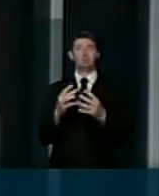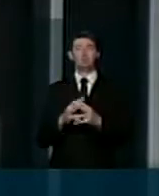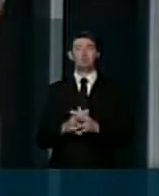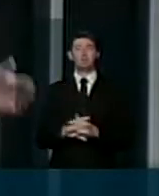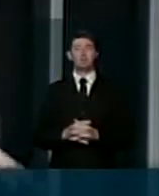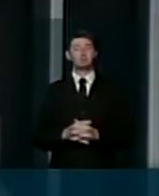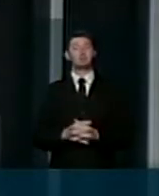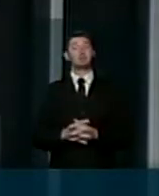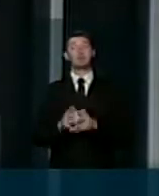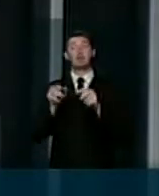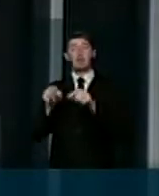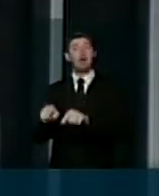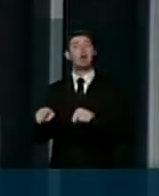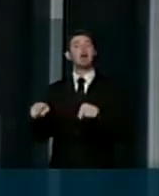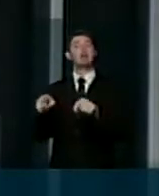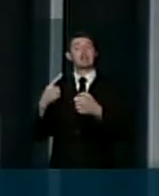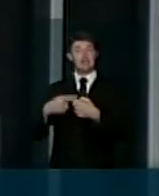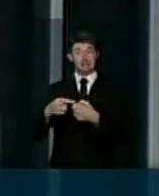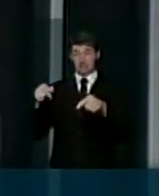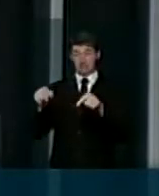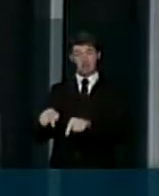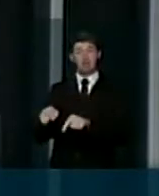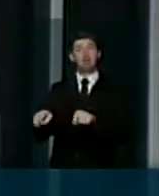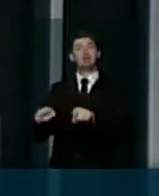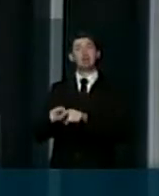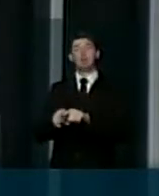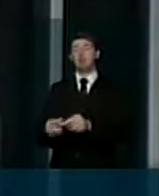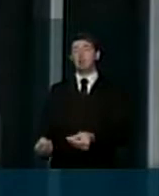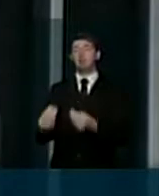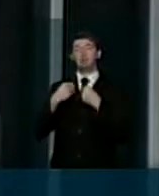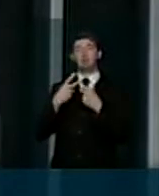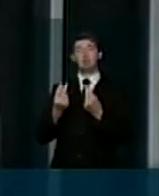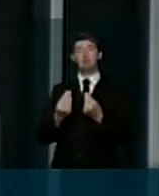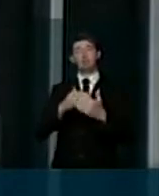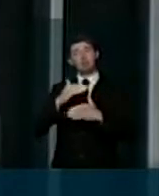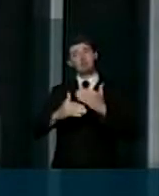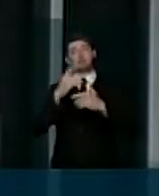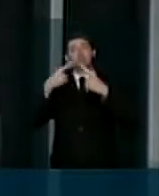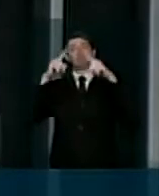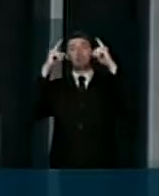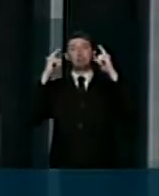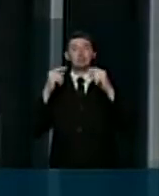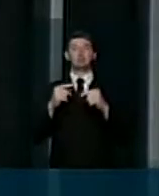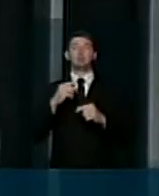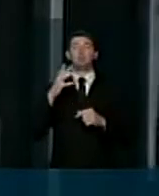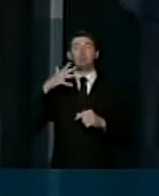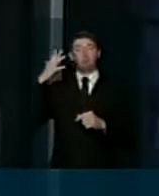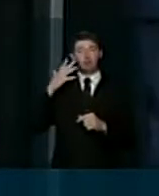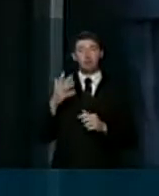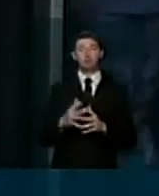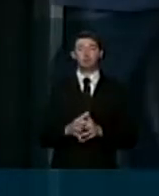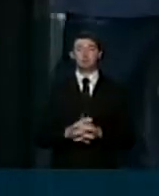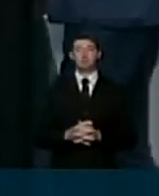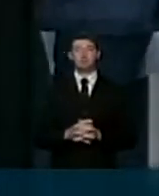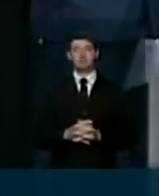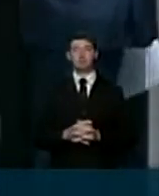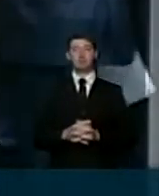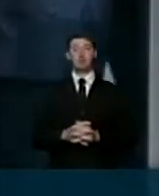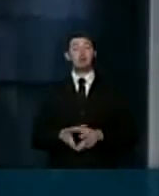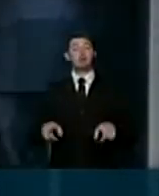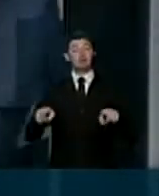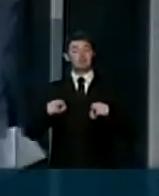e que, por sua vez, ela contribuiu muito na nossa formação como político e parlamentar.